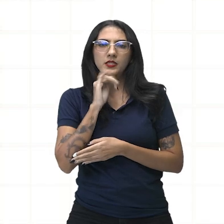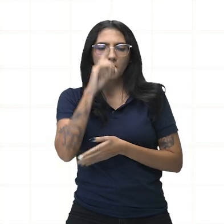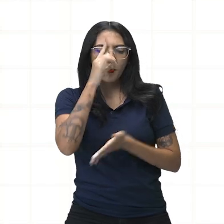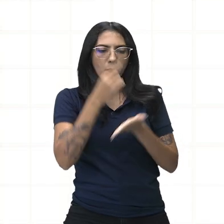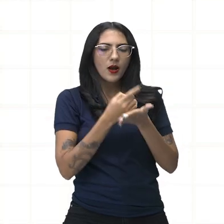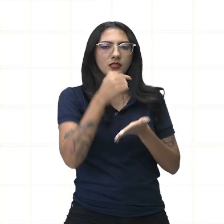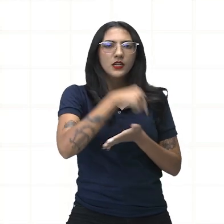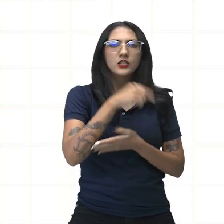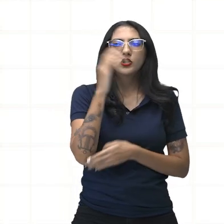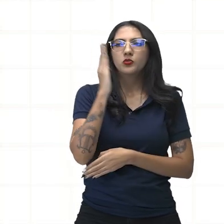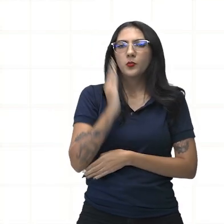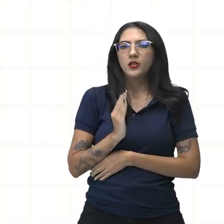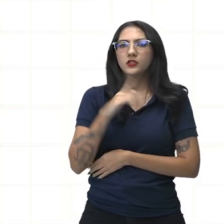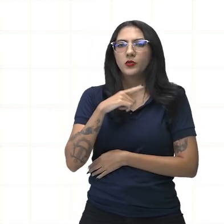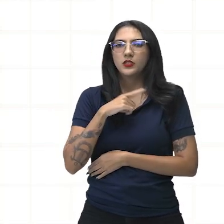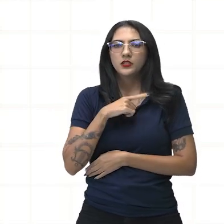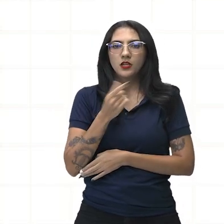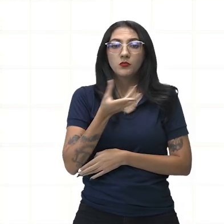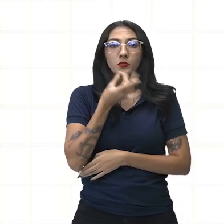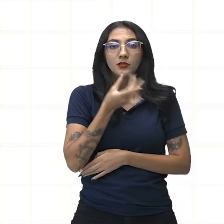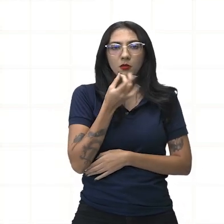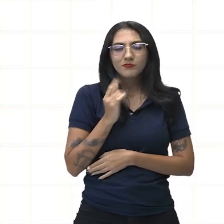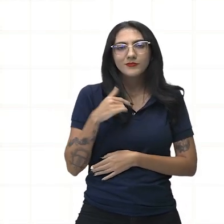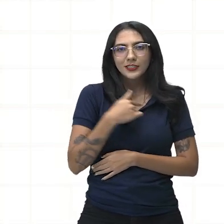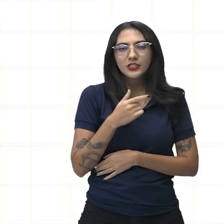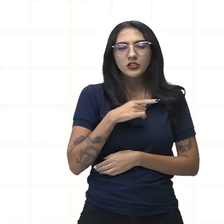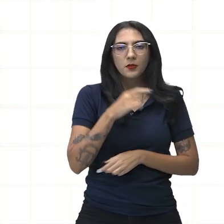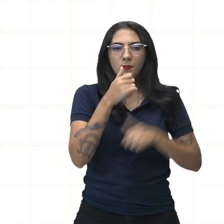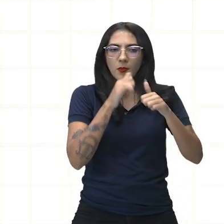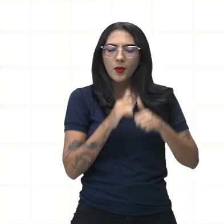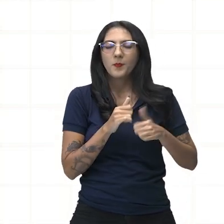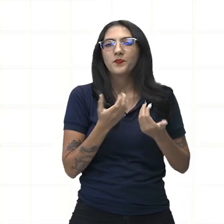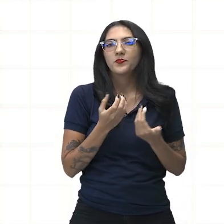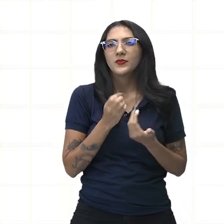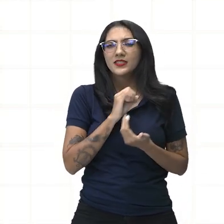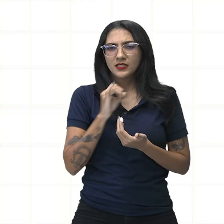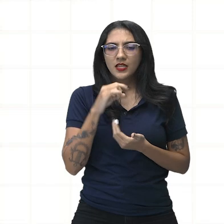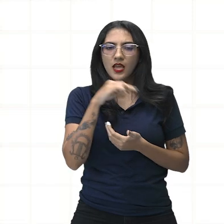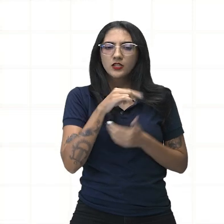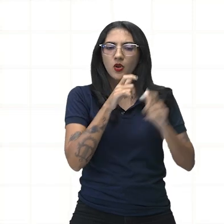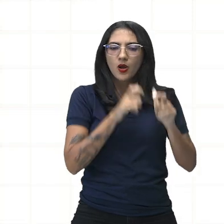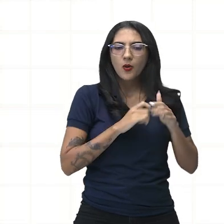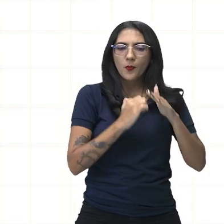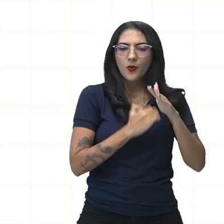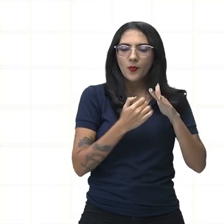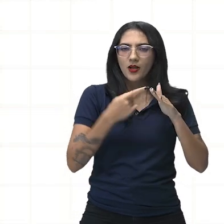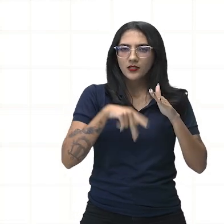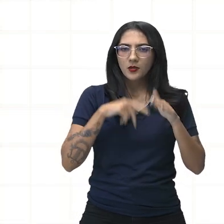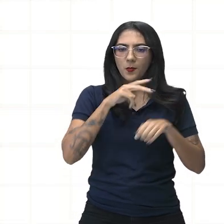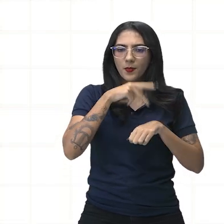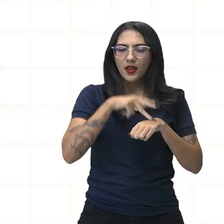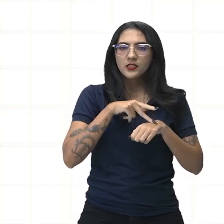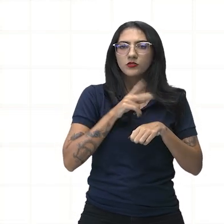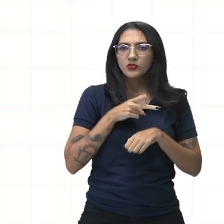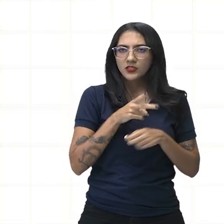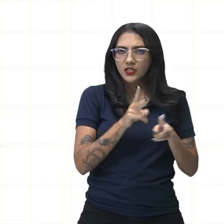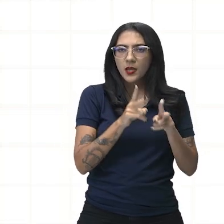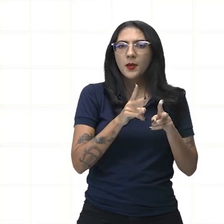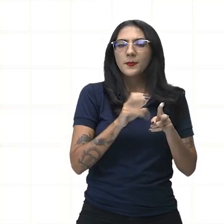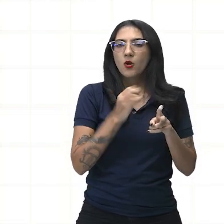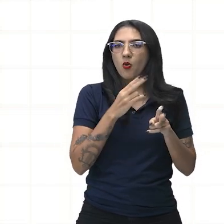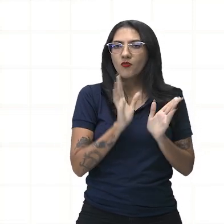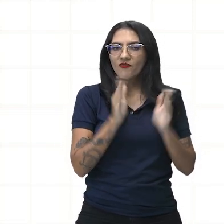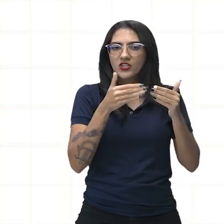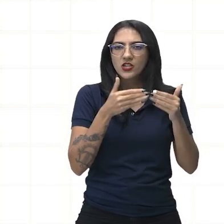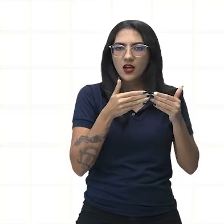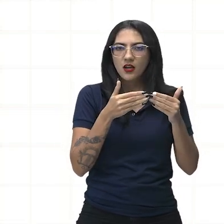por exemplo, da Volkswagen, que é o exemplo que nós estamos analisando aqui, quem decide que a fábrica da Volkswagen do Brasil vai continuar funcionando ou vai